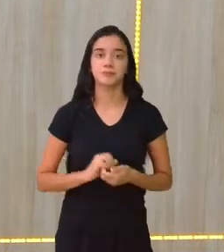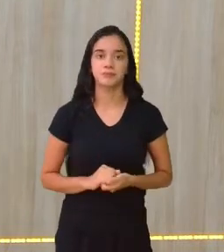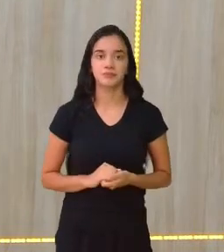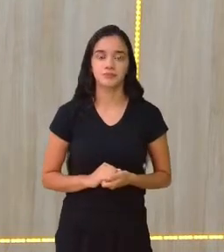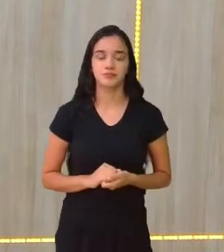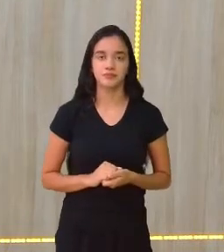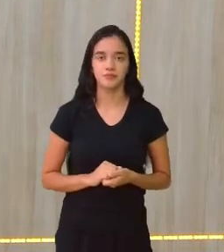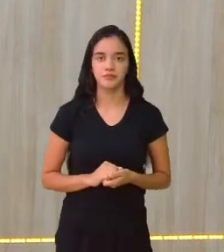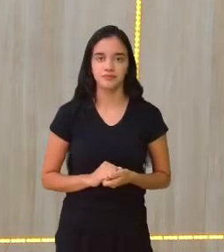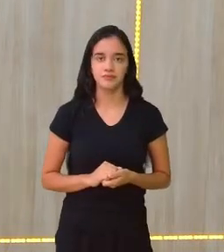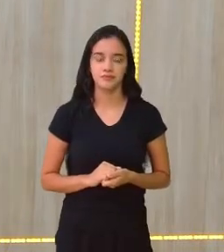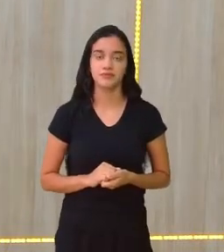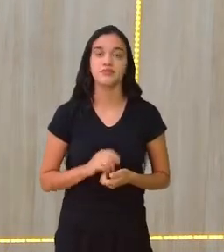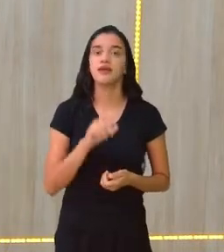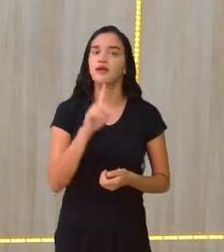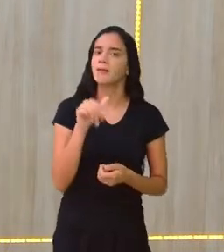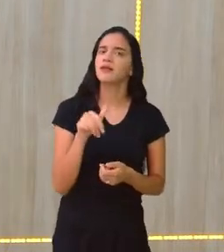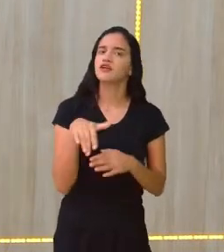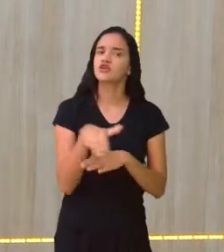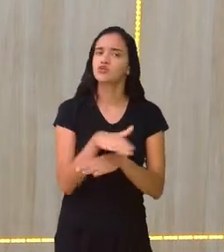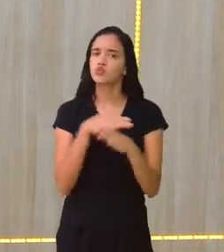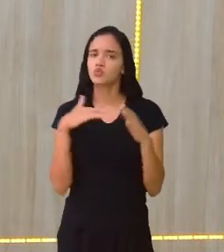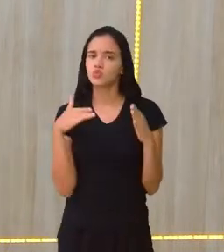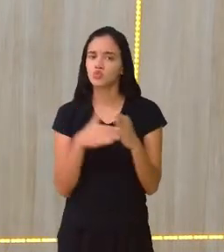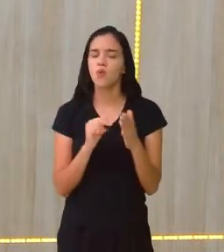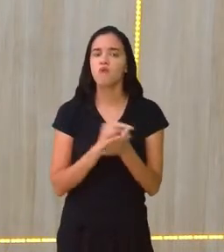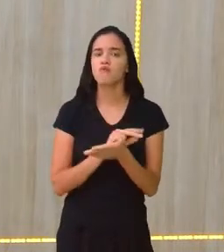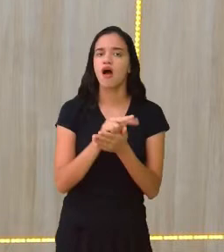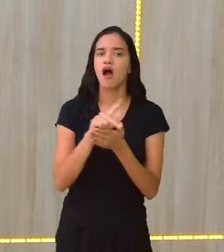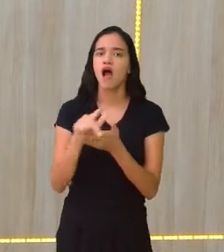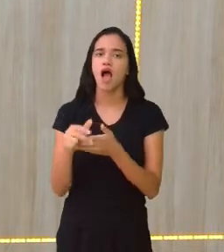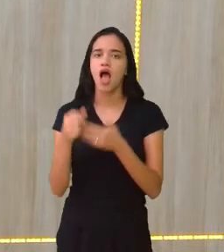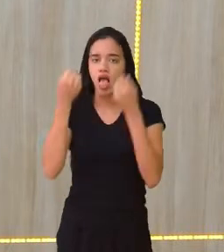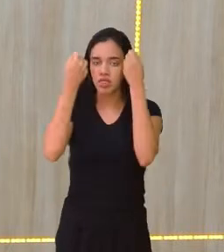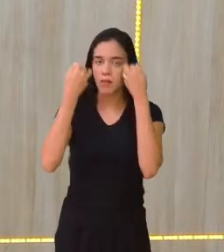isso passando por vários